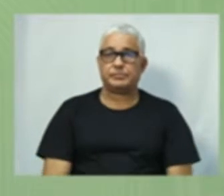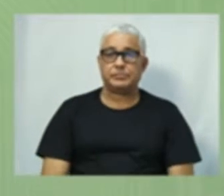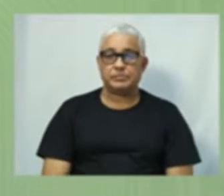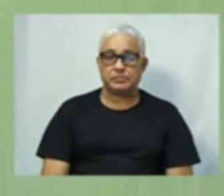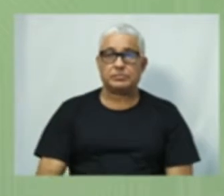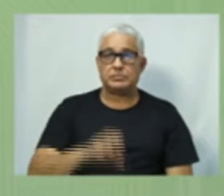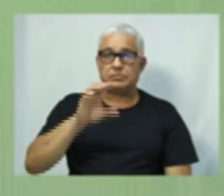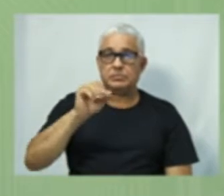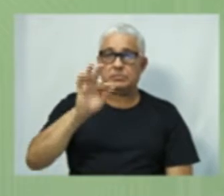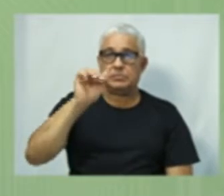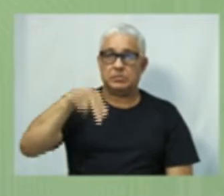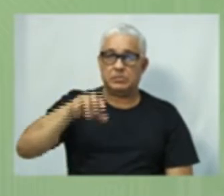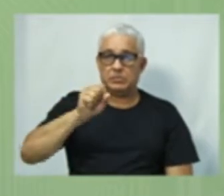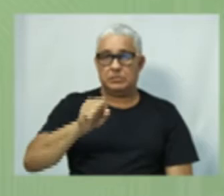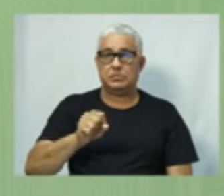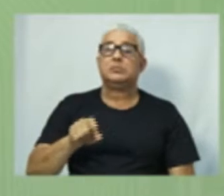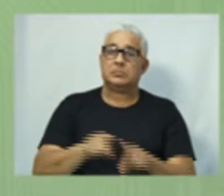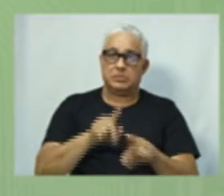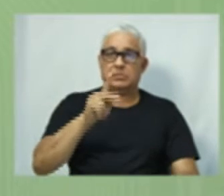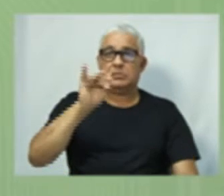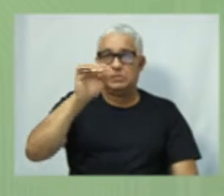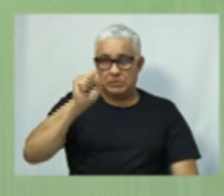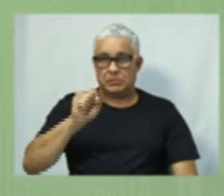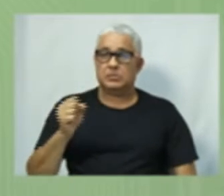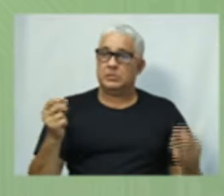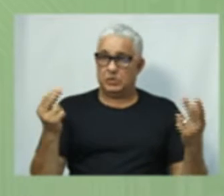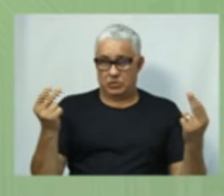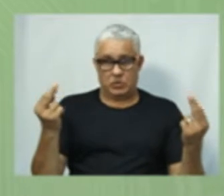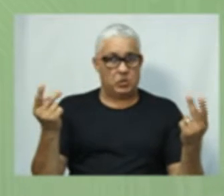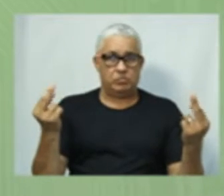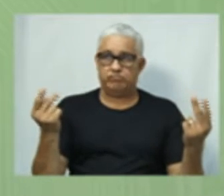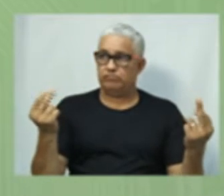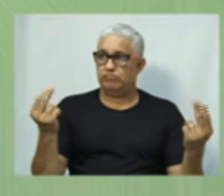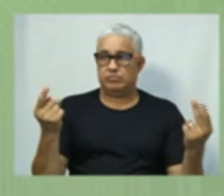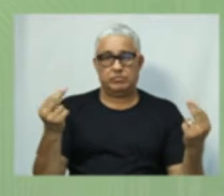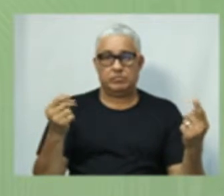com o FINS e o PIS, os valores serão feitos